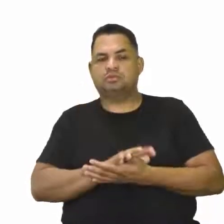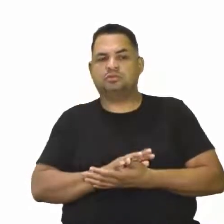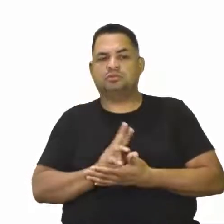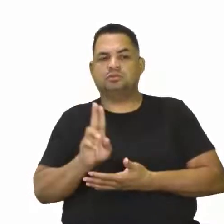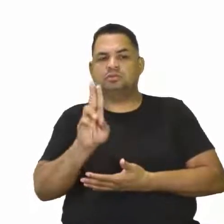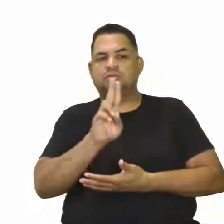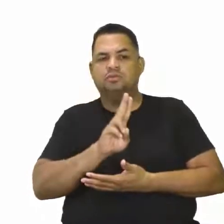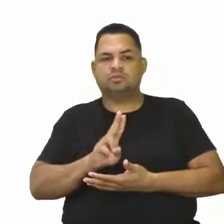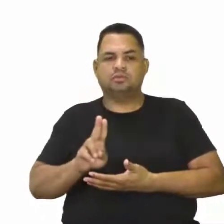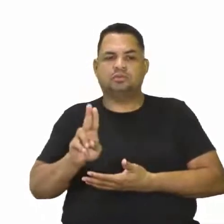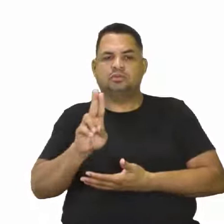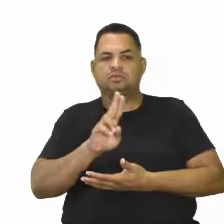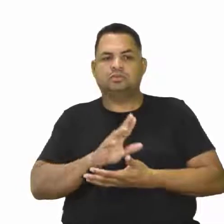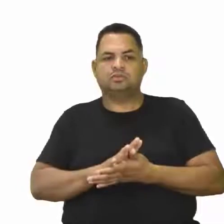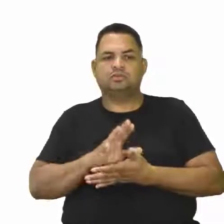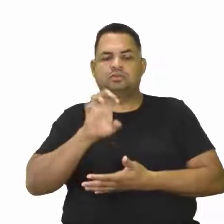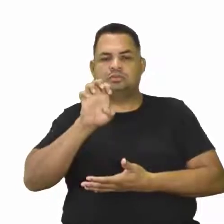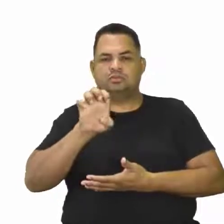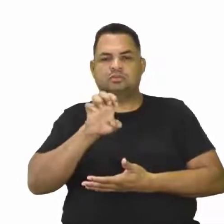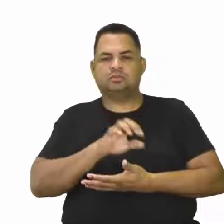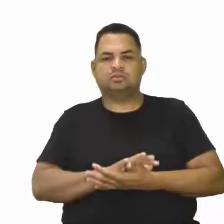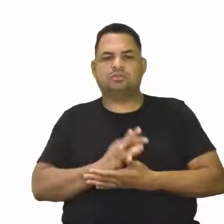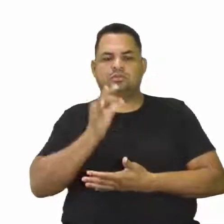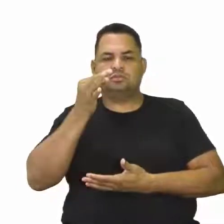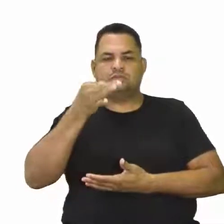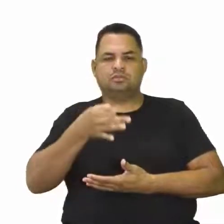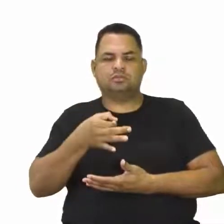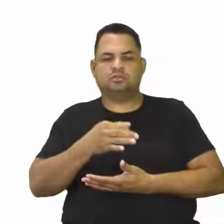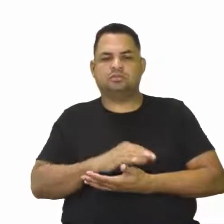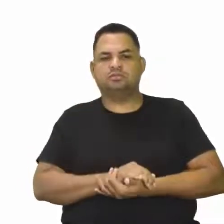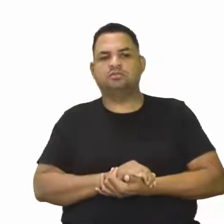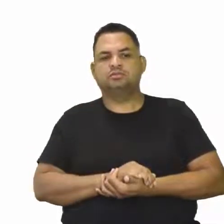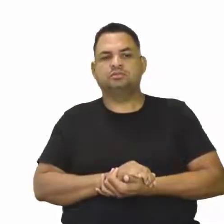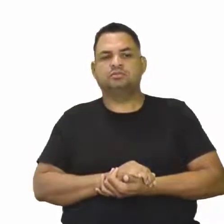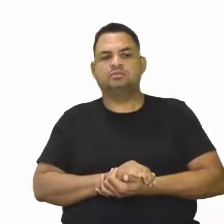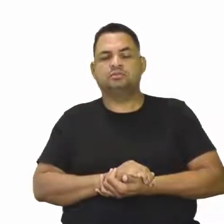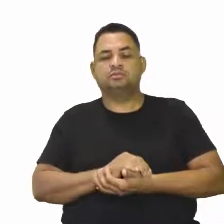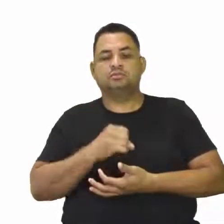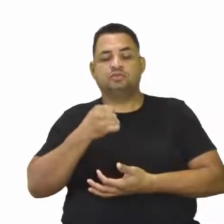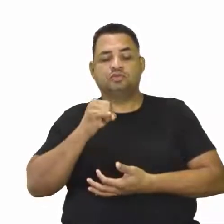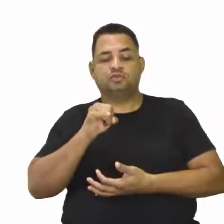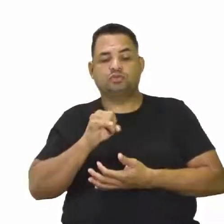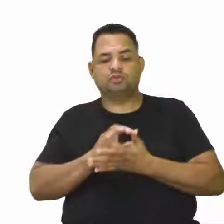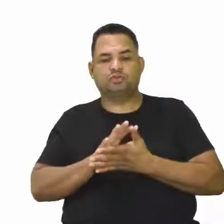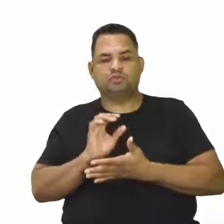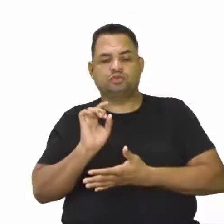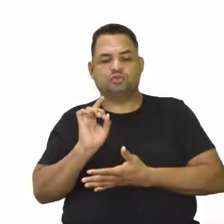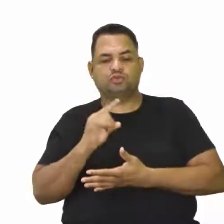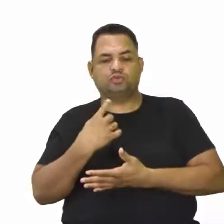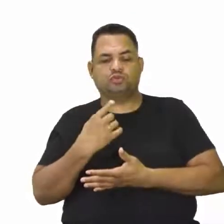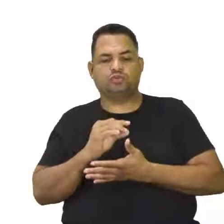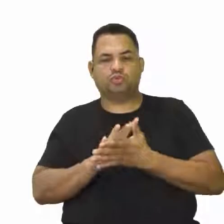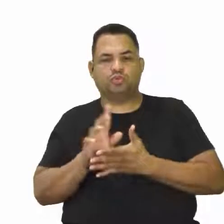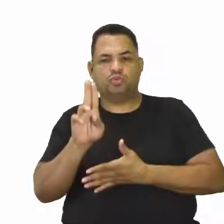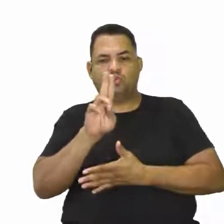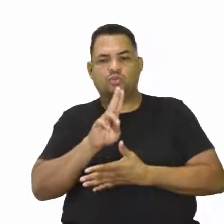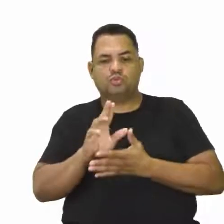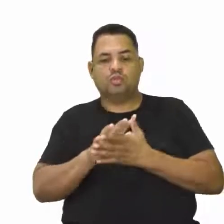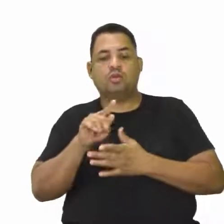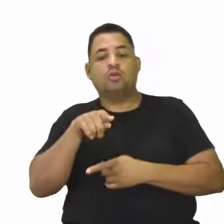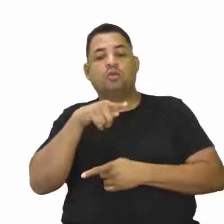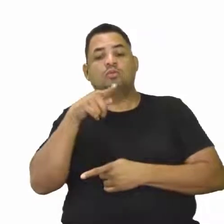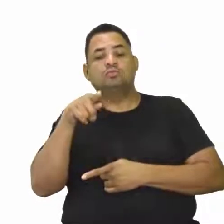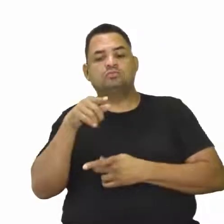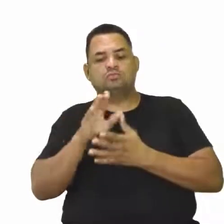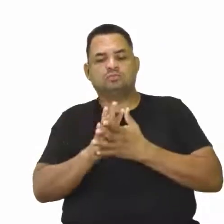nós usamos o e, certo? Então, você só vai usar o e se a próxima palavra começar com o